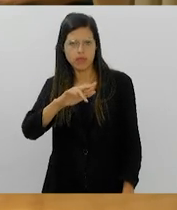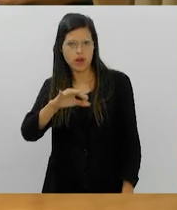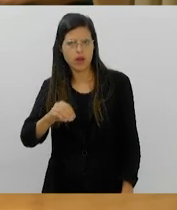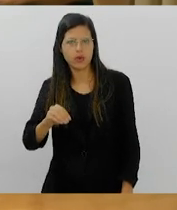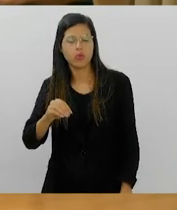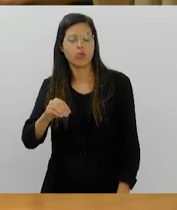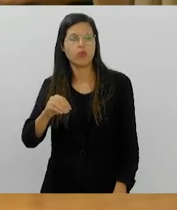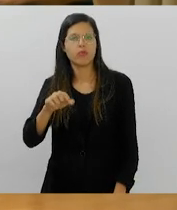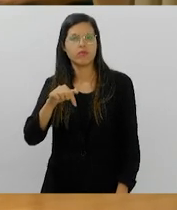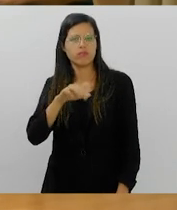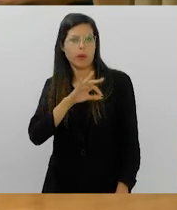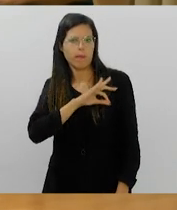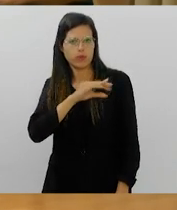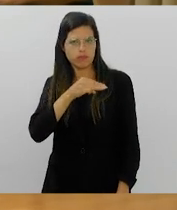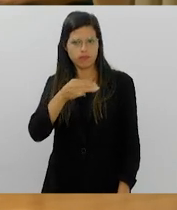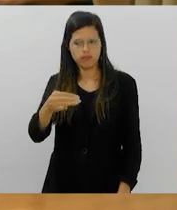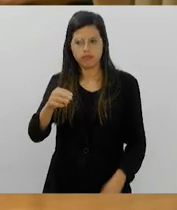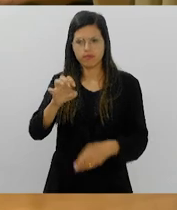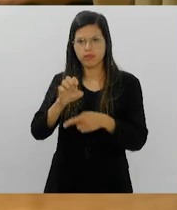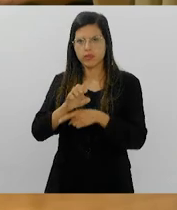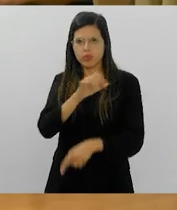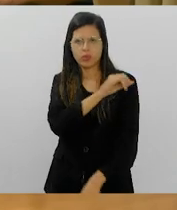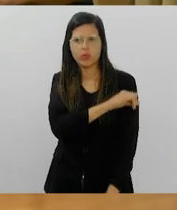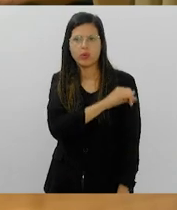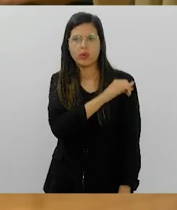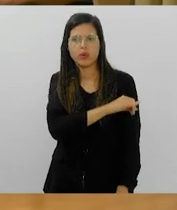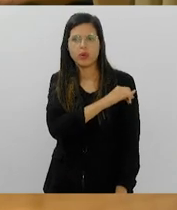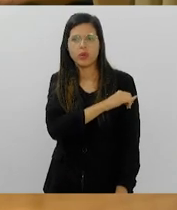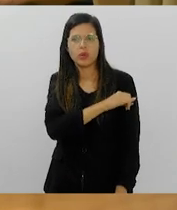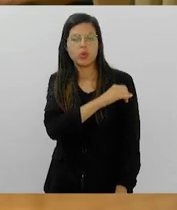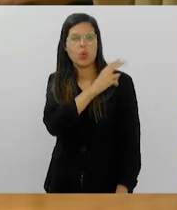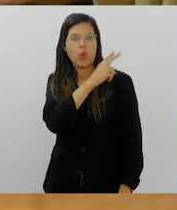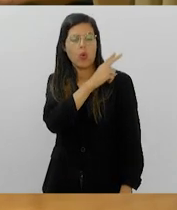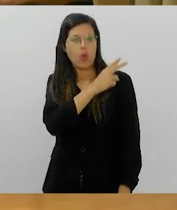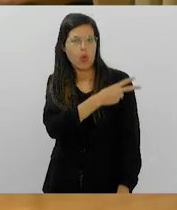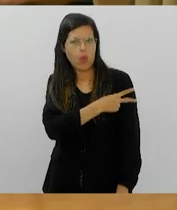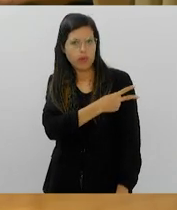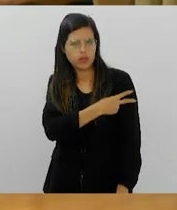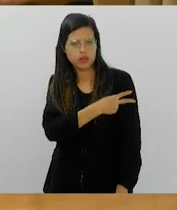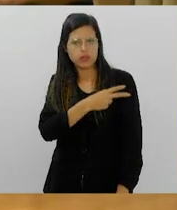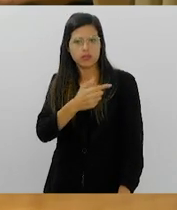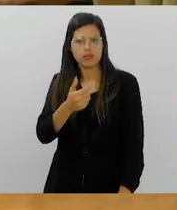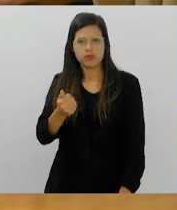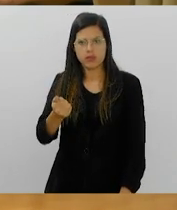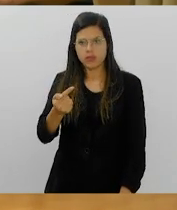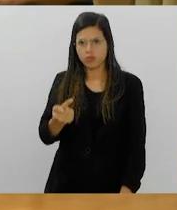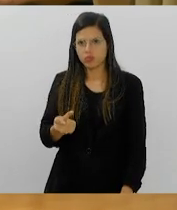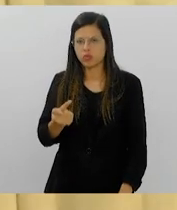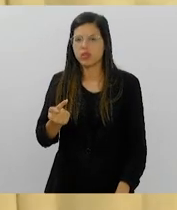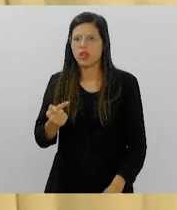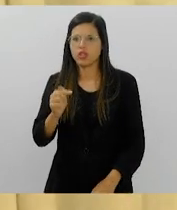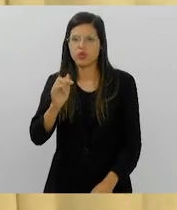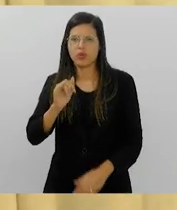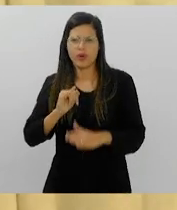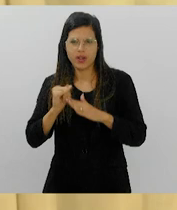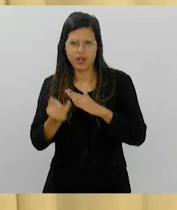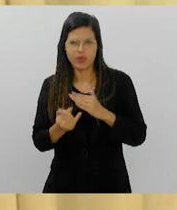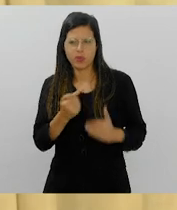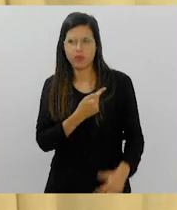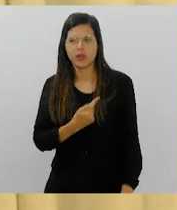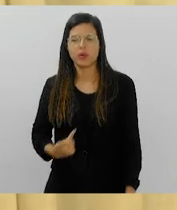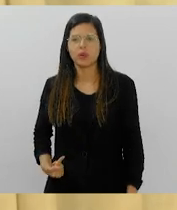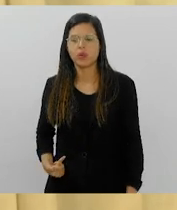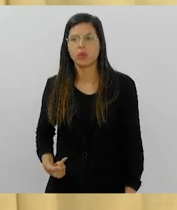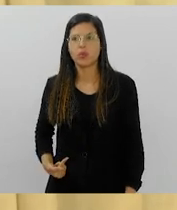da Polícia Militar do Estado do Rio de Janeiro, subcomandante do 17º Batalhão, Ilha do Governador, operações especiais